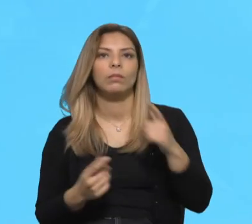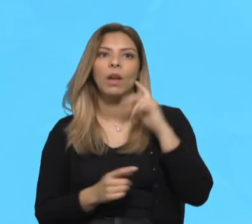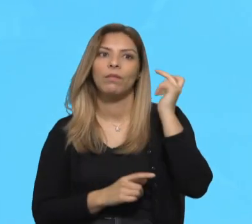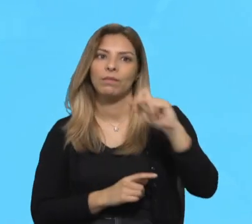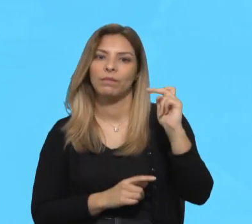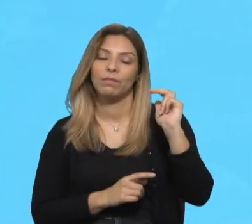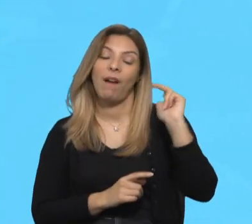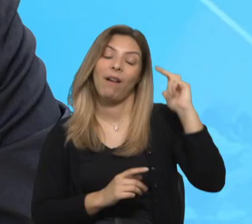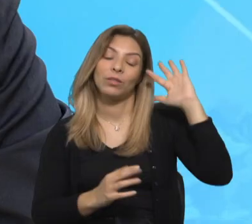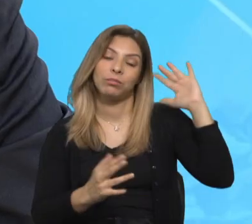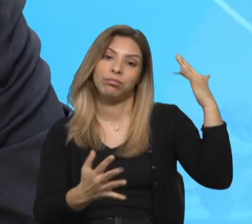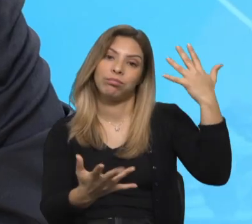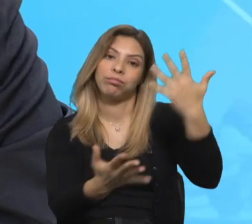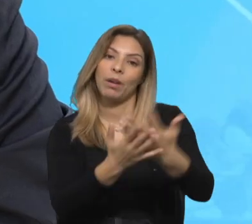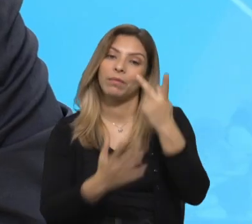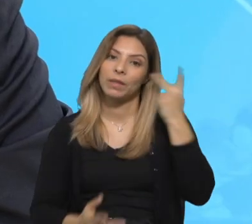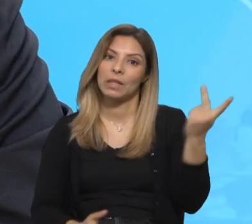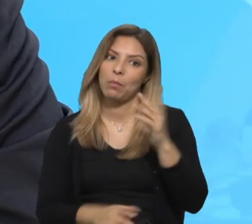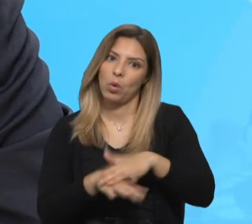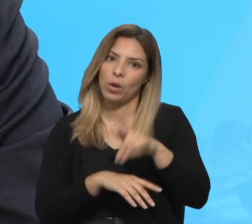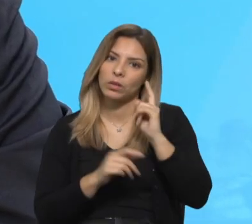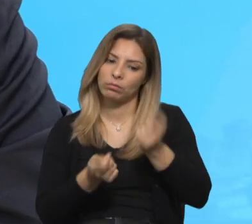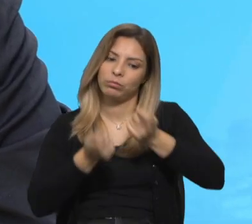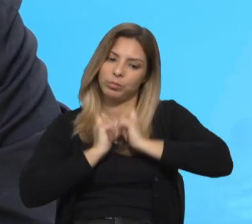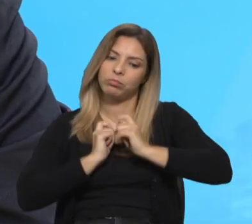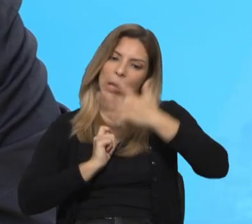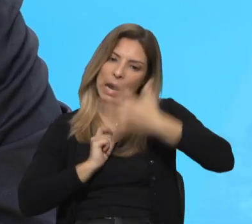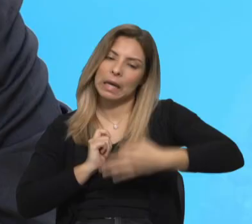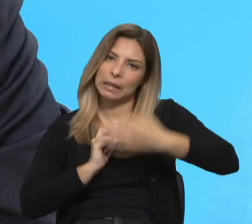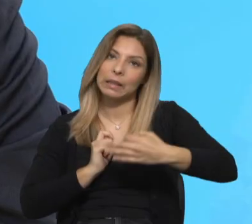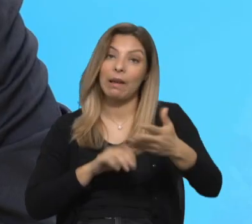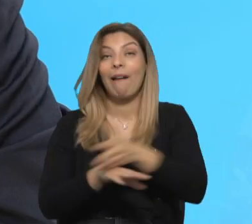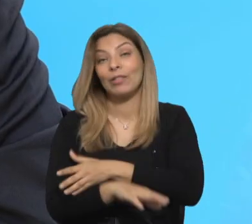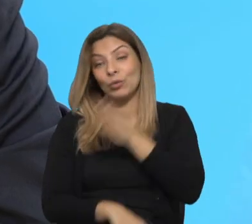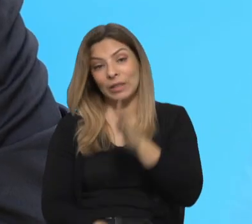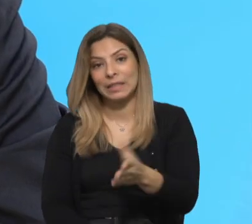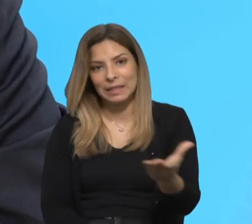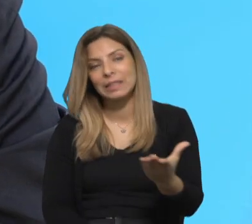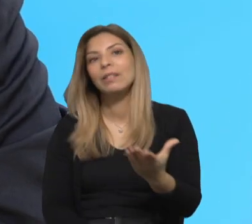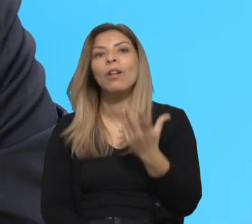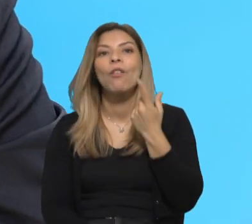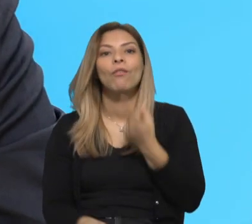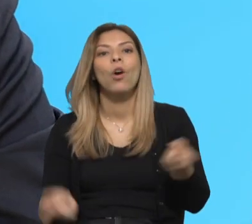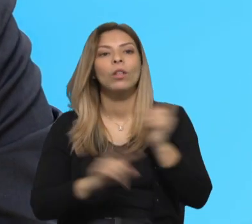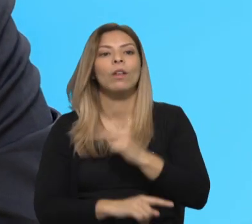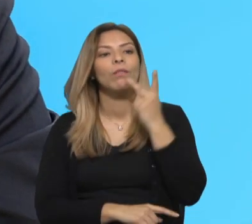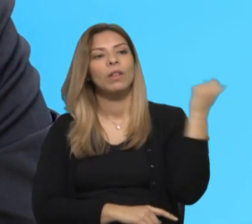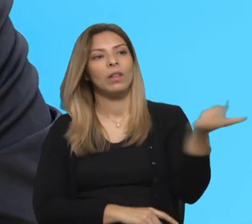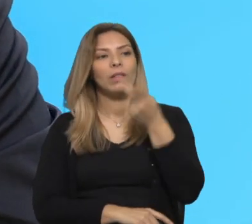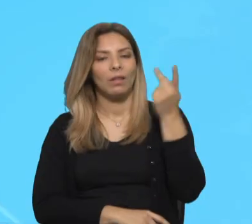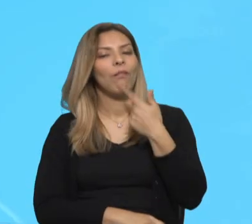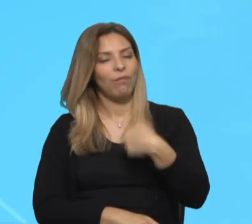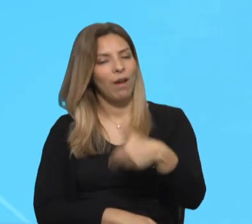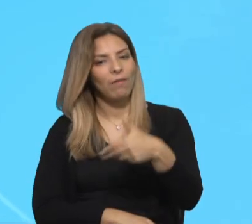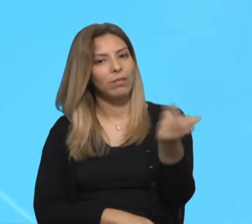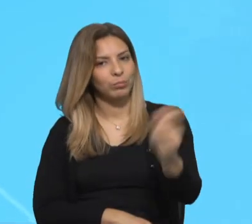Vivemos desta herança. Vivemos dessa herança e continuamos a acreditar, como eu dizia há um bocadinho, que a ressurreição final virá. José Maria